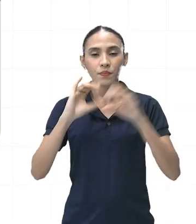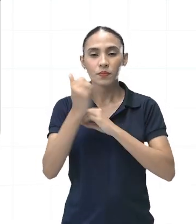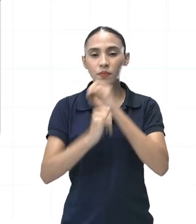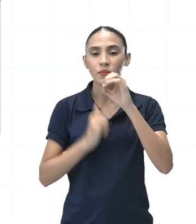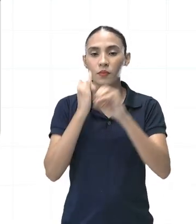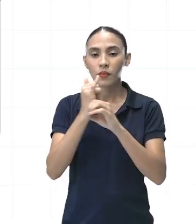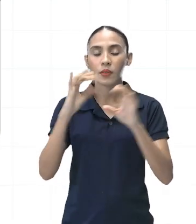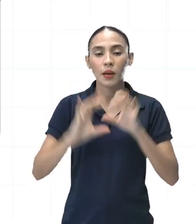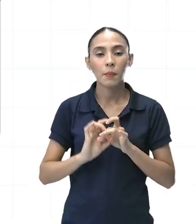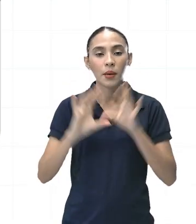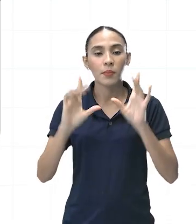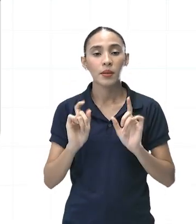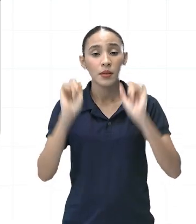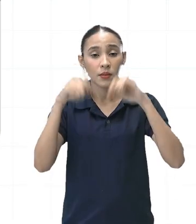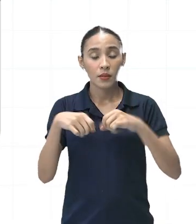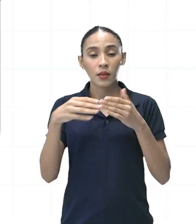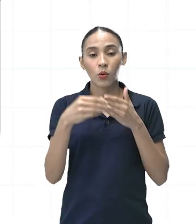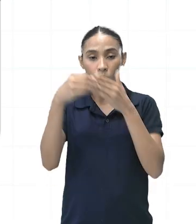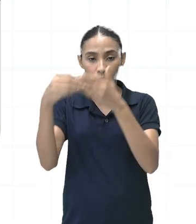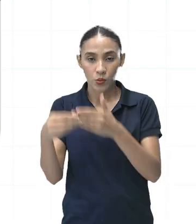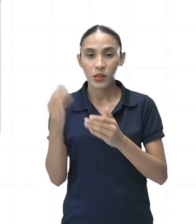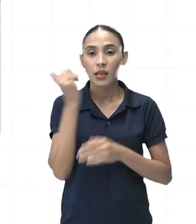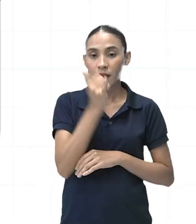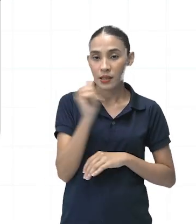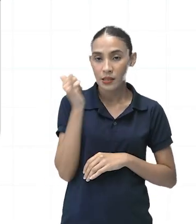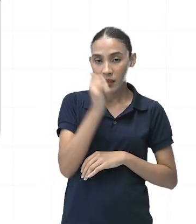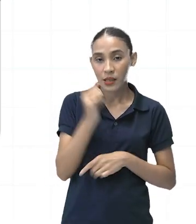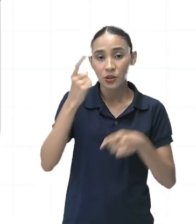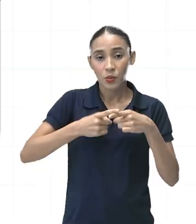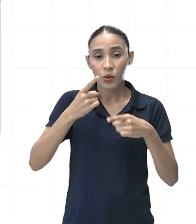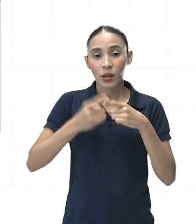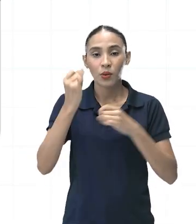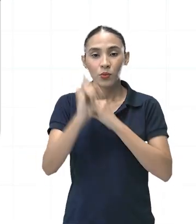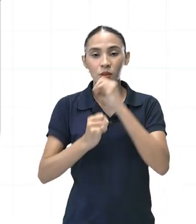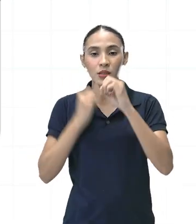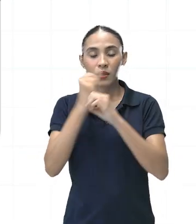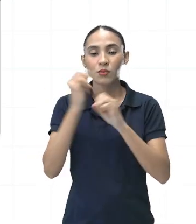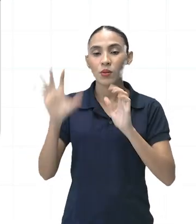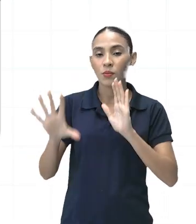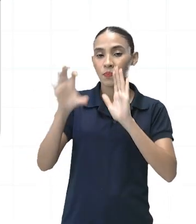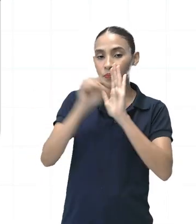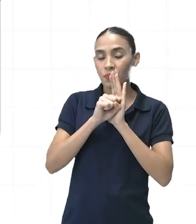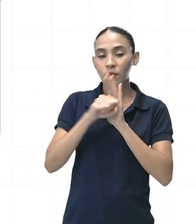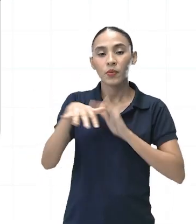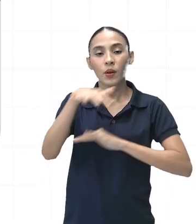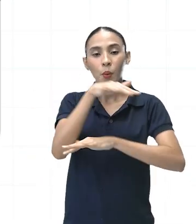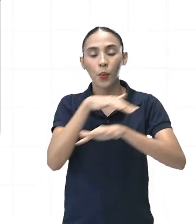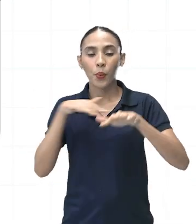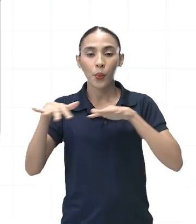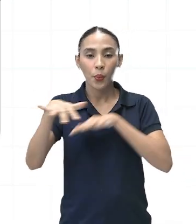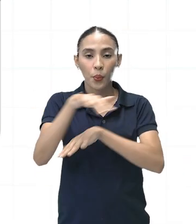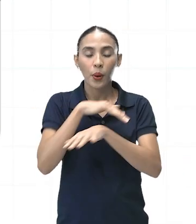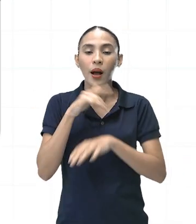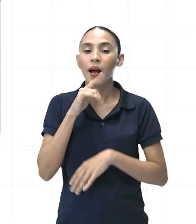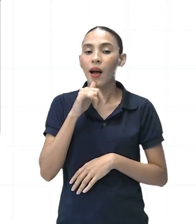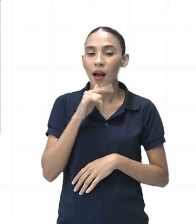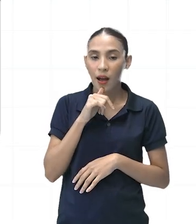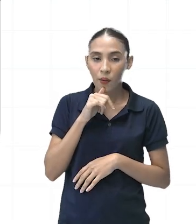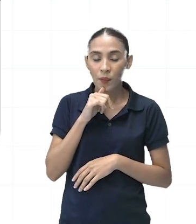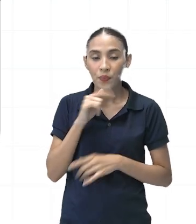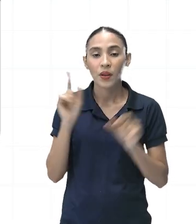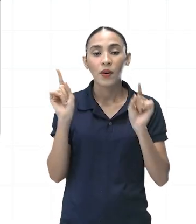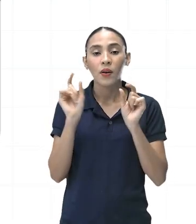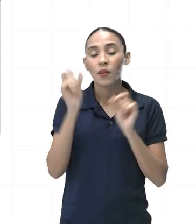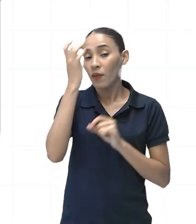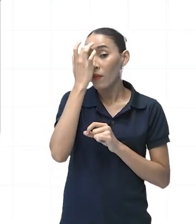livres permitem que a solução conduza eletricidade, pois os íons carregados movem-se livremente na